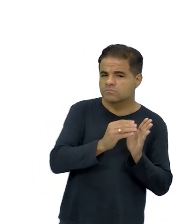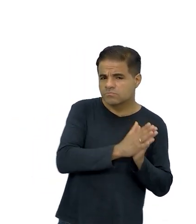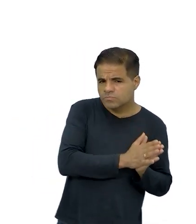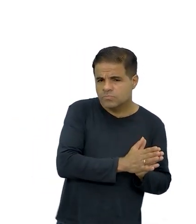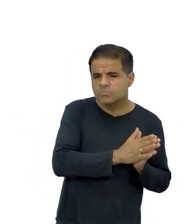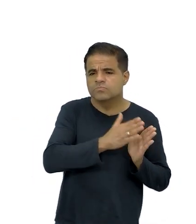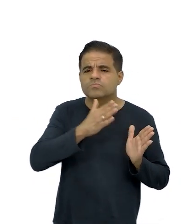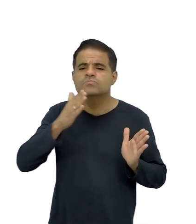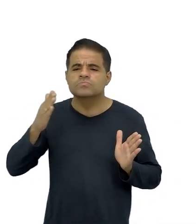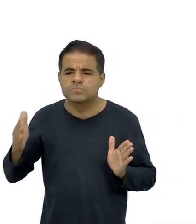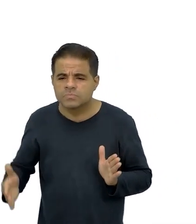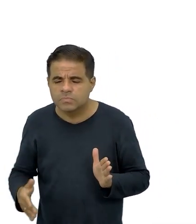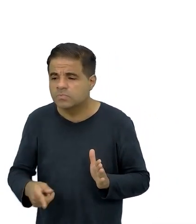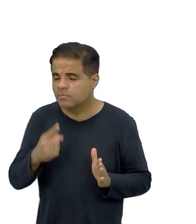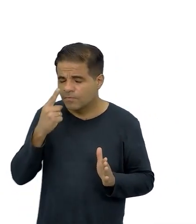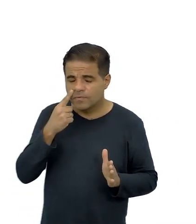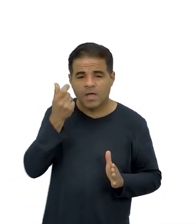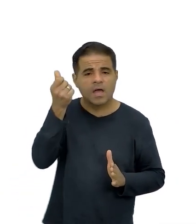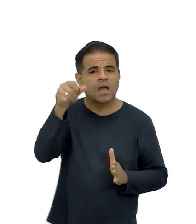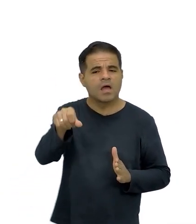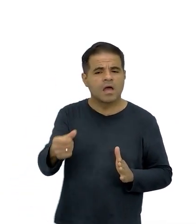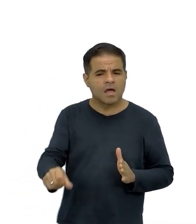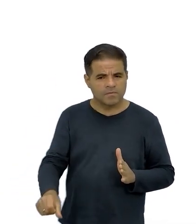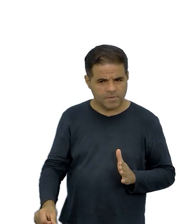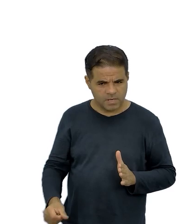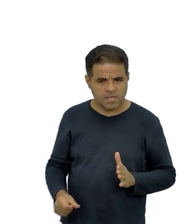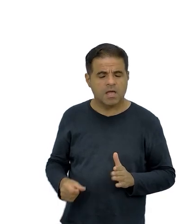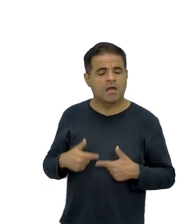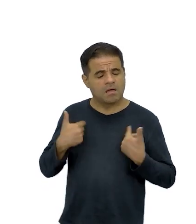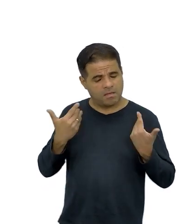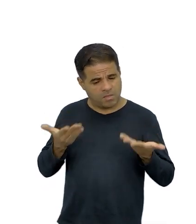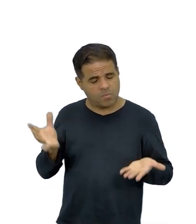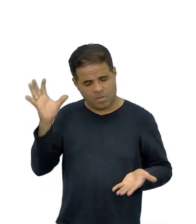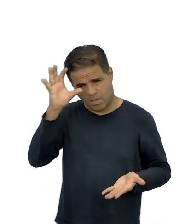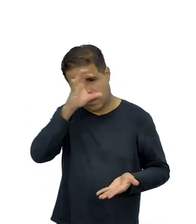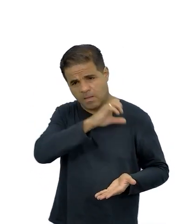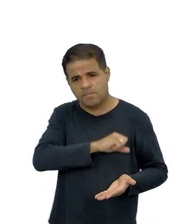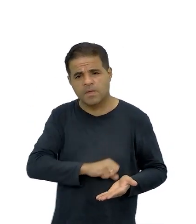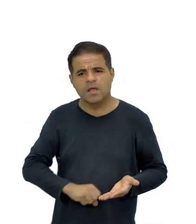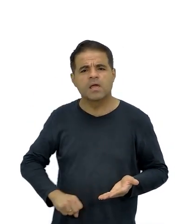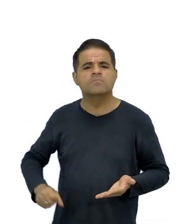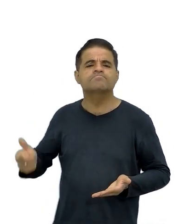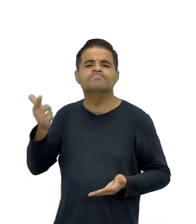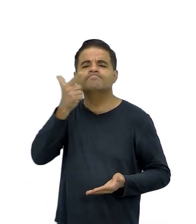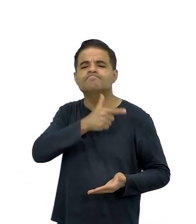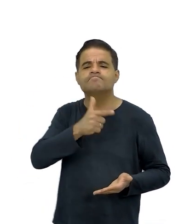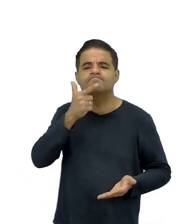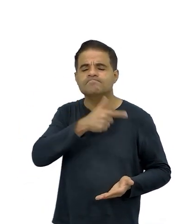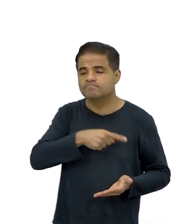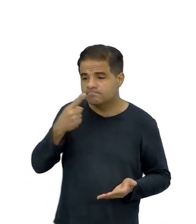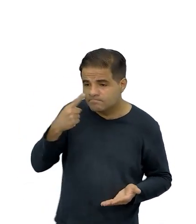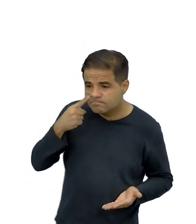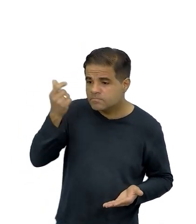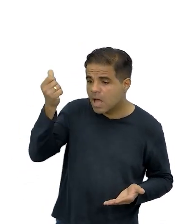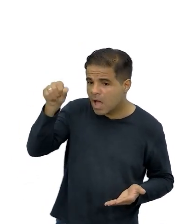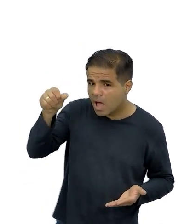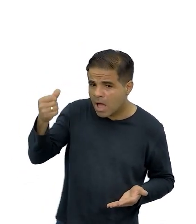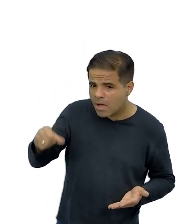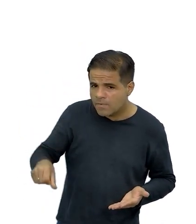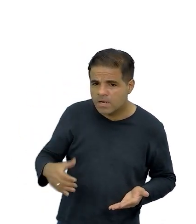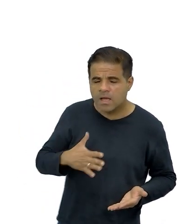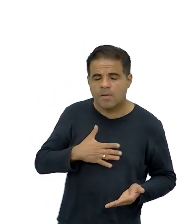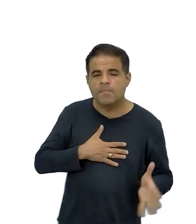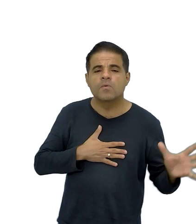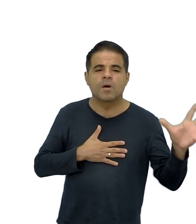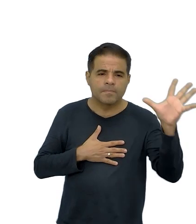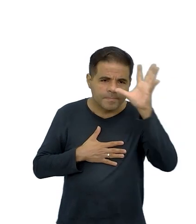um texto e autoavaliar essa tarefa. Ou seja, eu aprendo, eu consigo avaliar como está meu